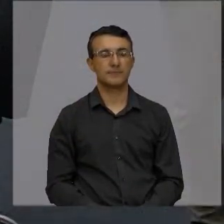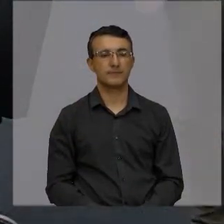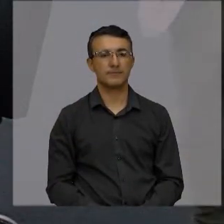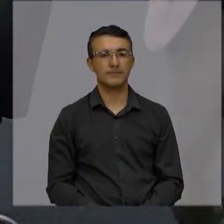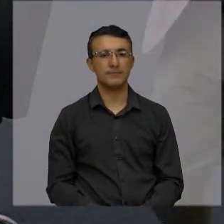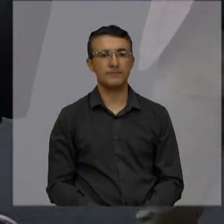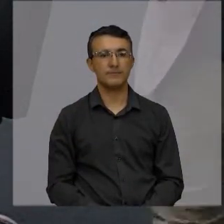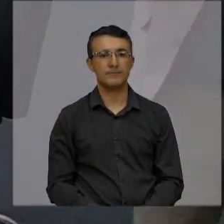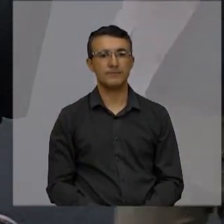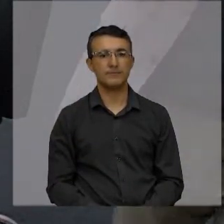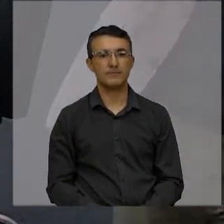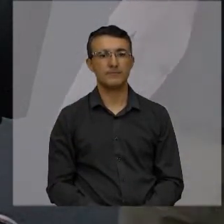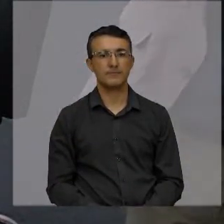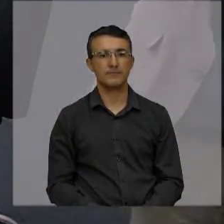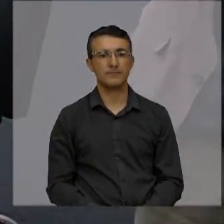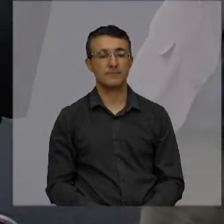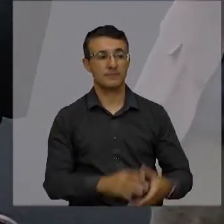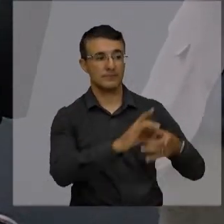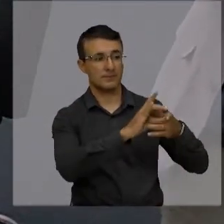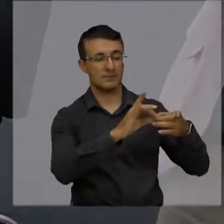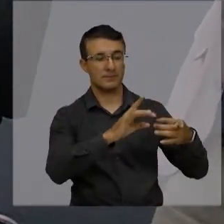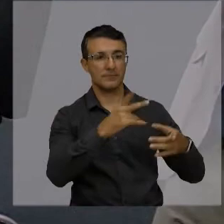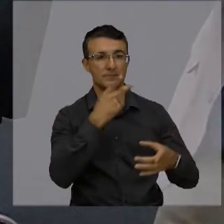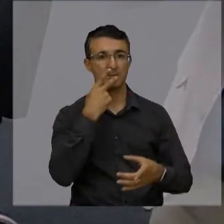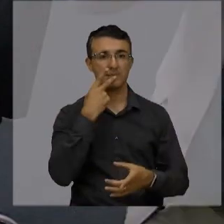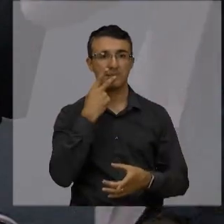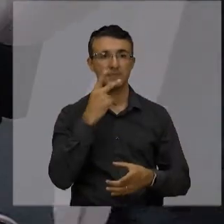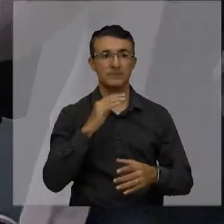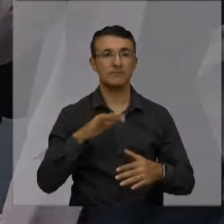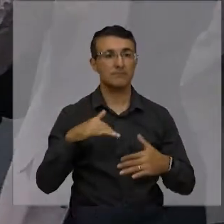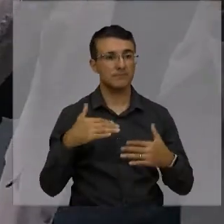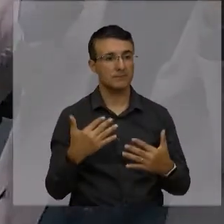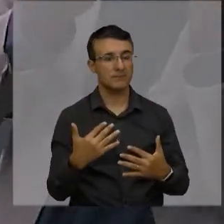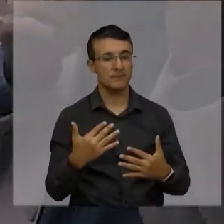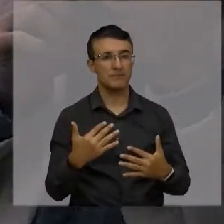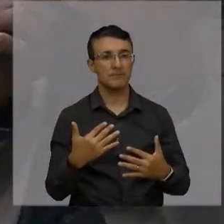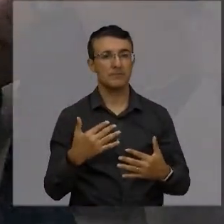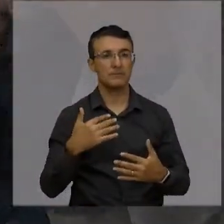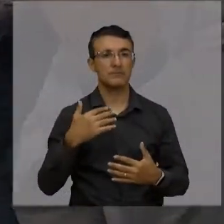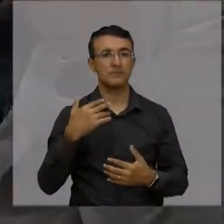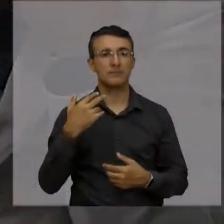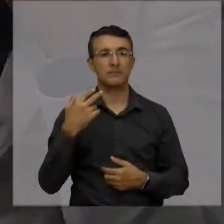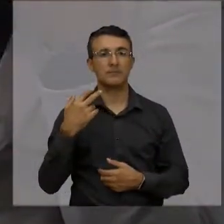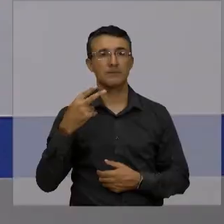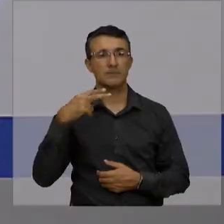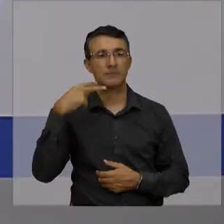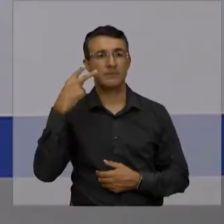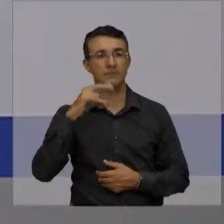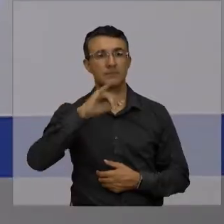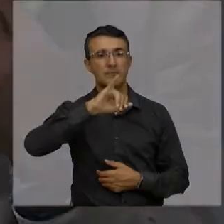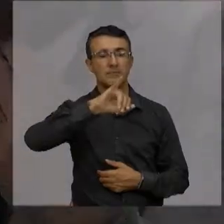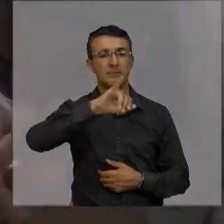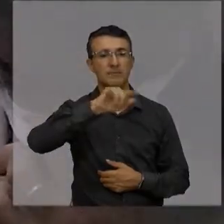Vereador Dulce Rita abre mão da fala, então, seguindo com o vereador Zé Luiz